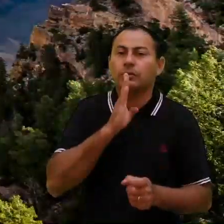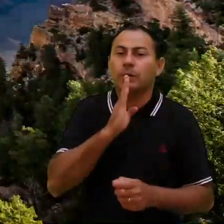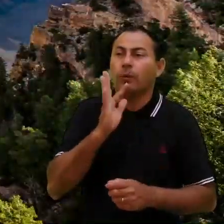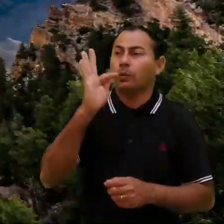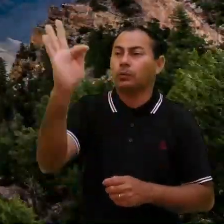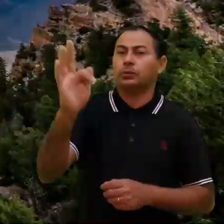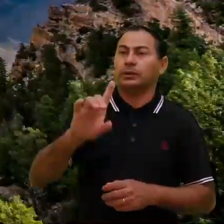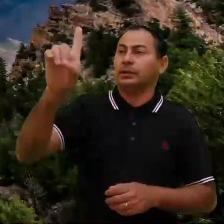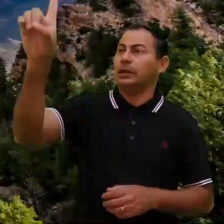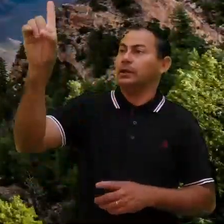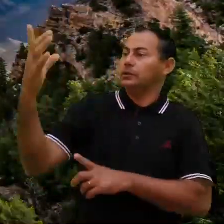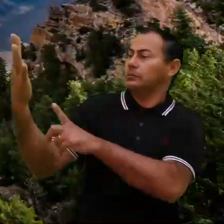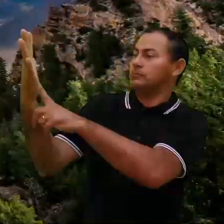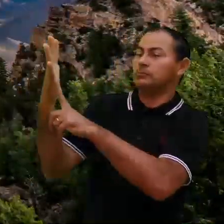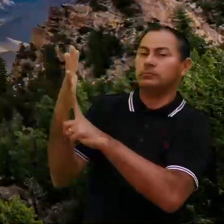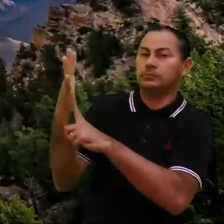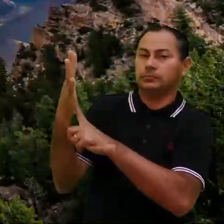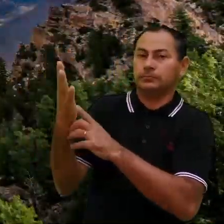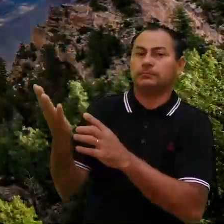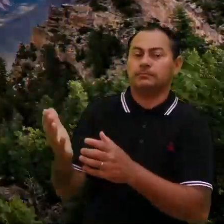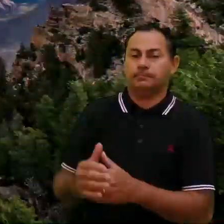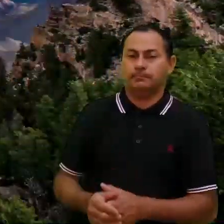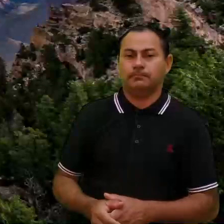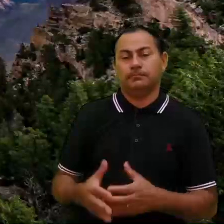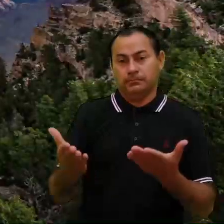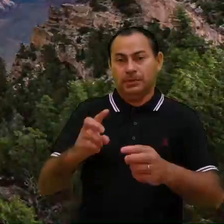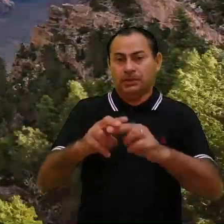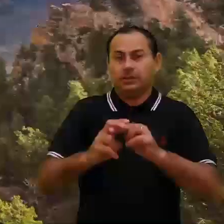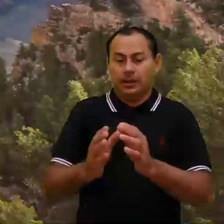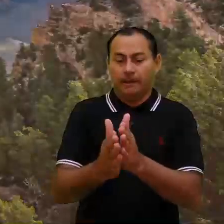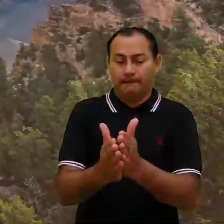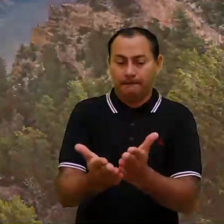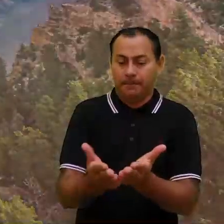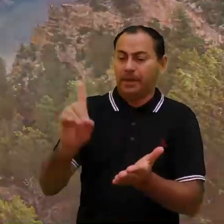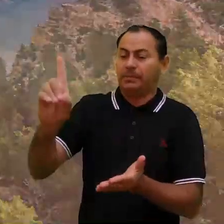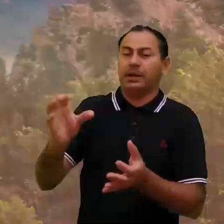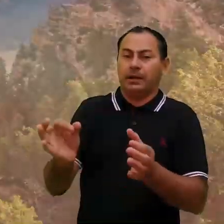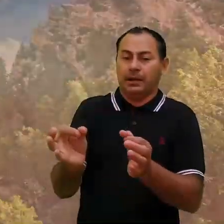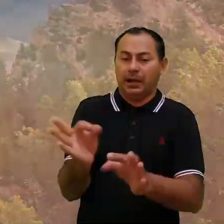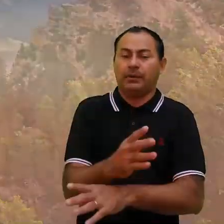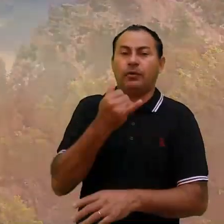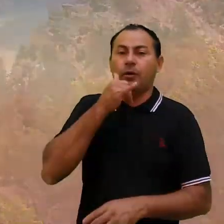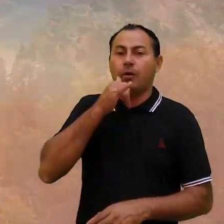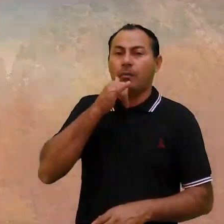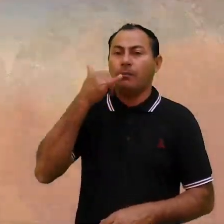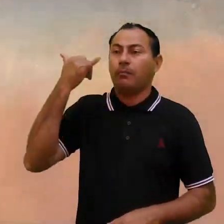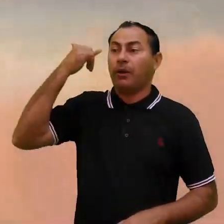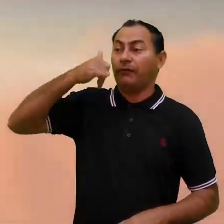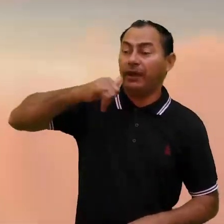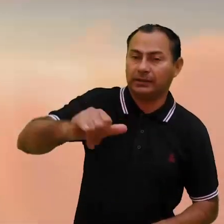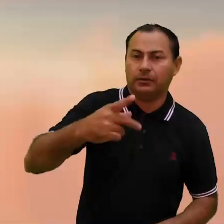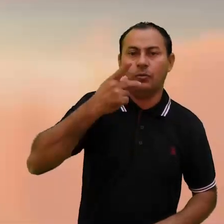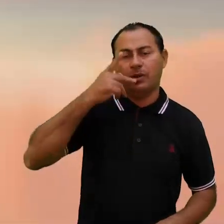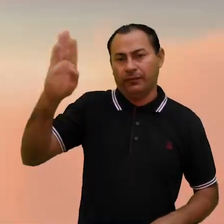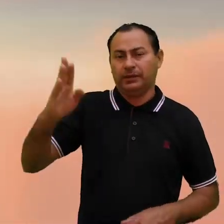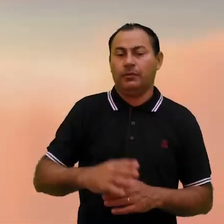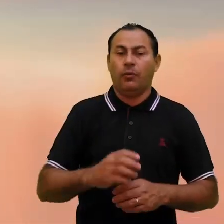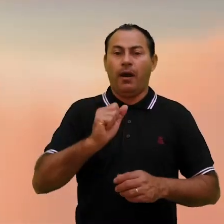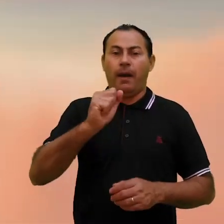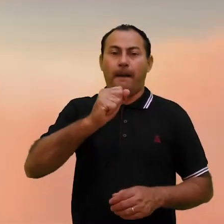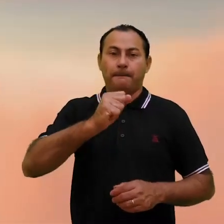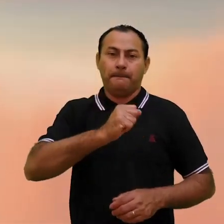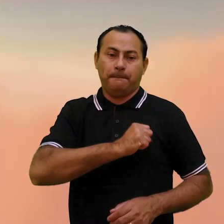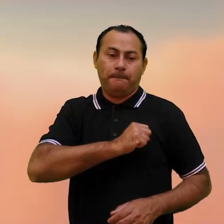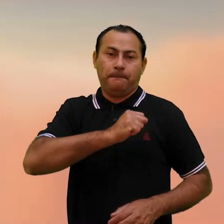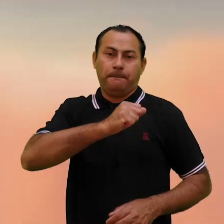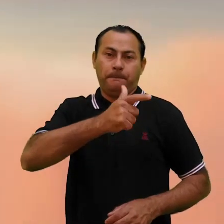conhecer o futuro se Deus nos revelar. Por isso a Bíblia termina com um profeta, o apóstolo João. E ele diz: